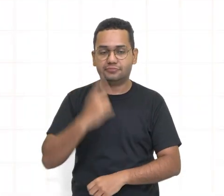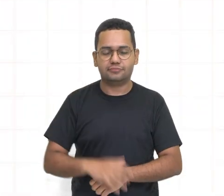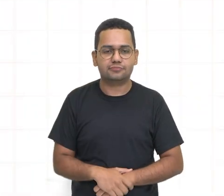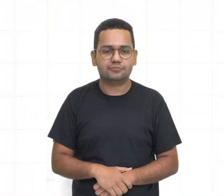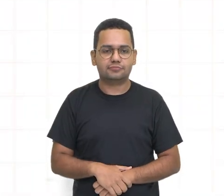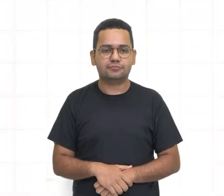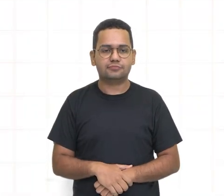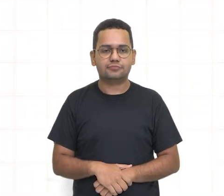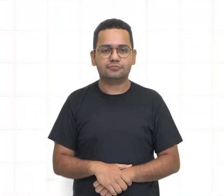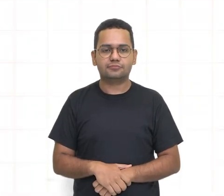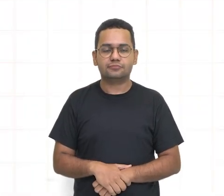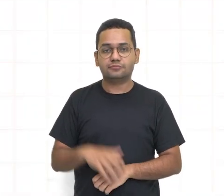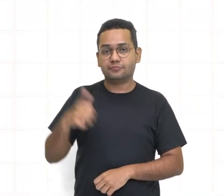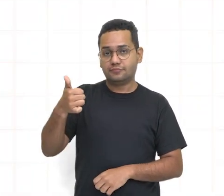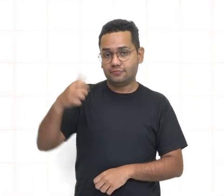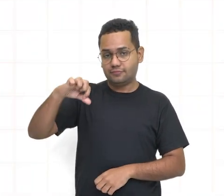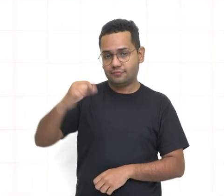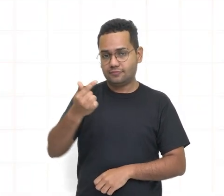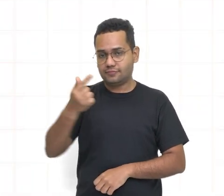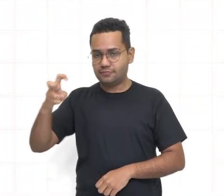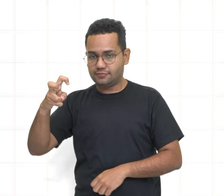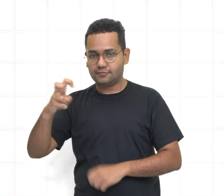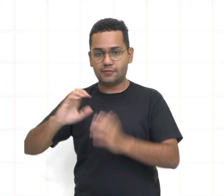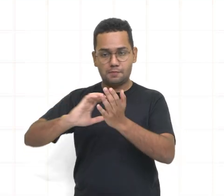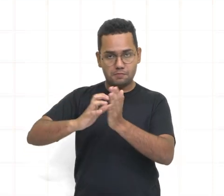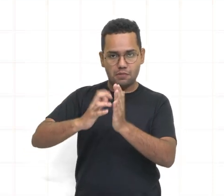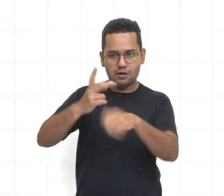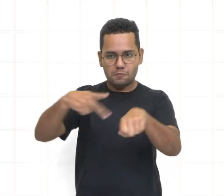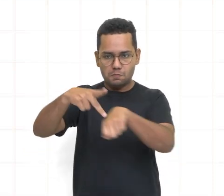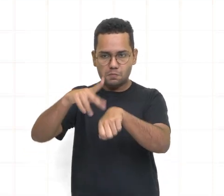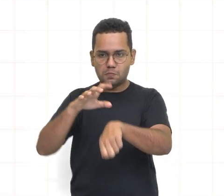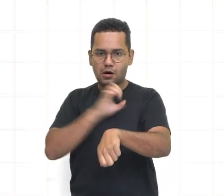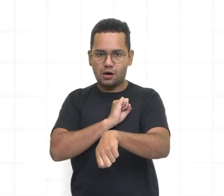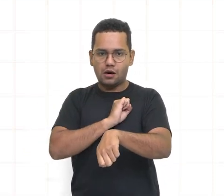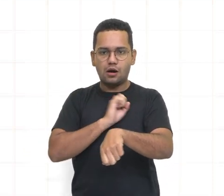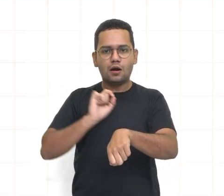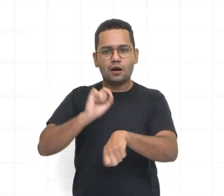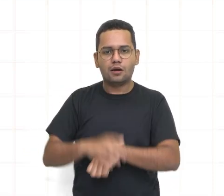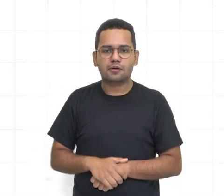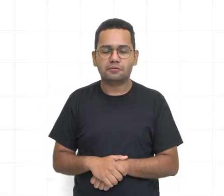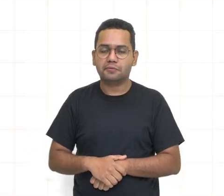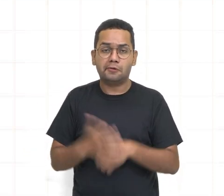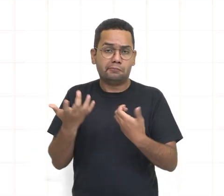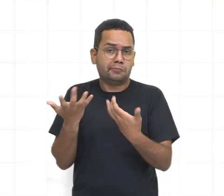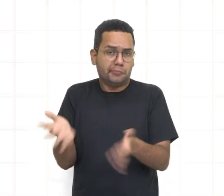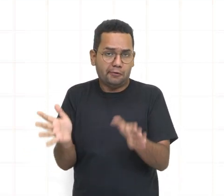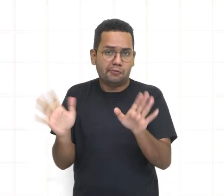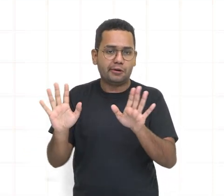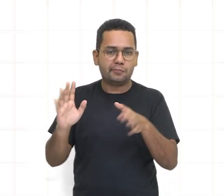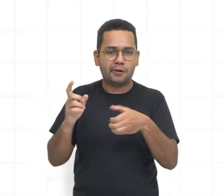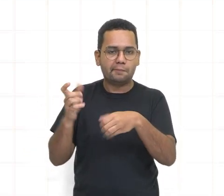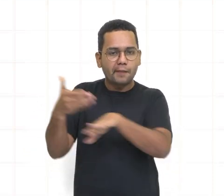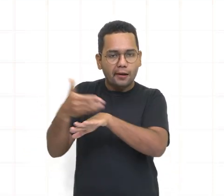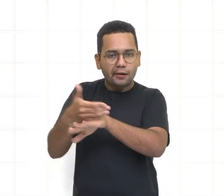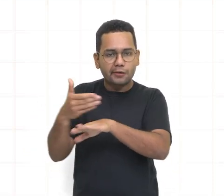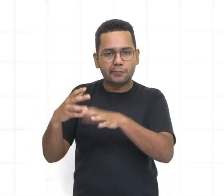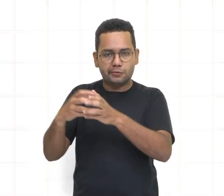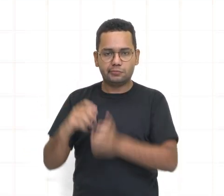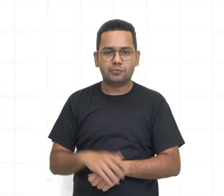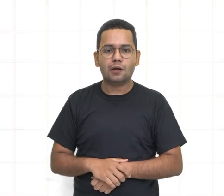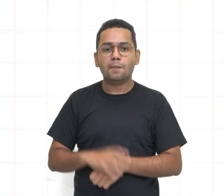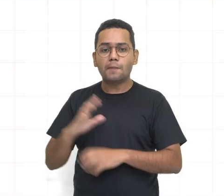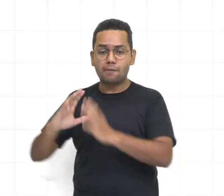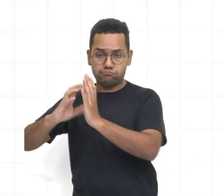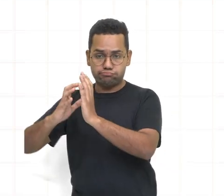galera. Em 1925, o Partido Nacionalista rompe com a Frente Unida, o Partido Comunista